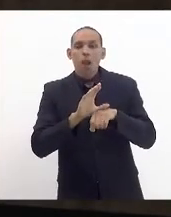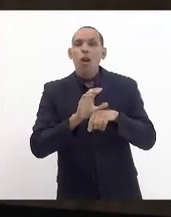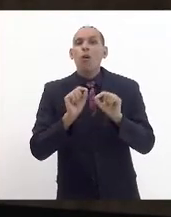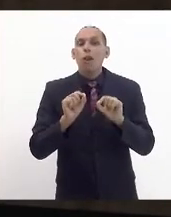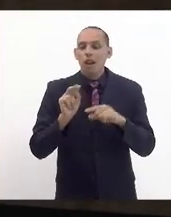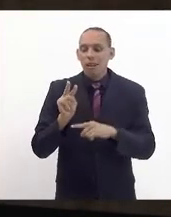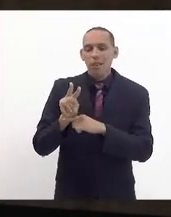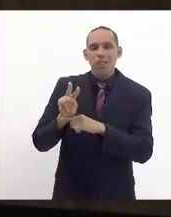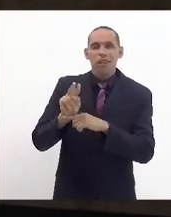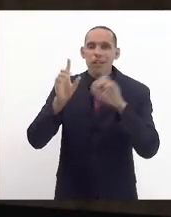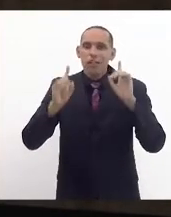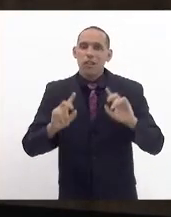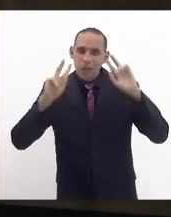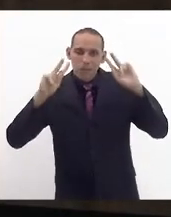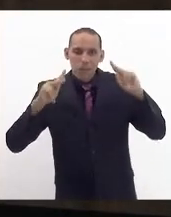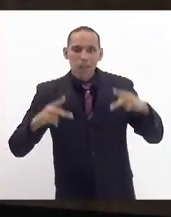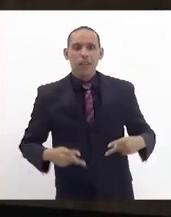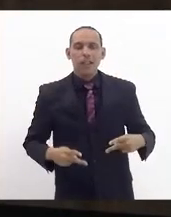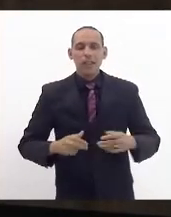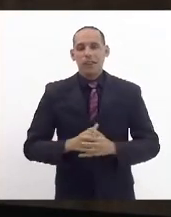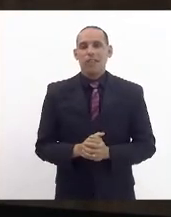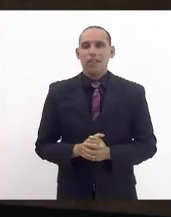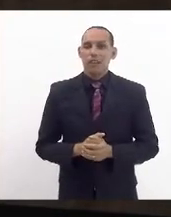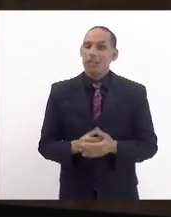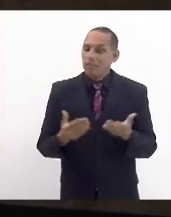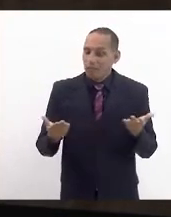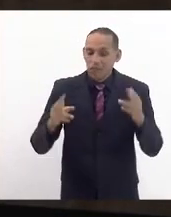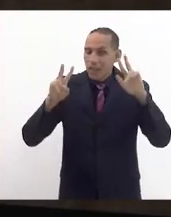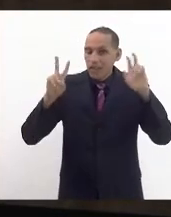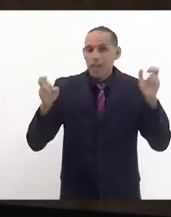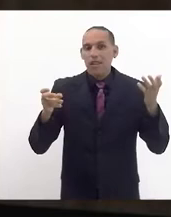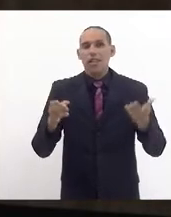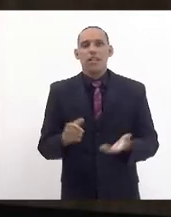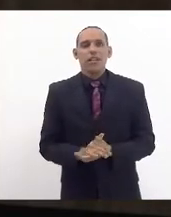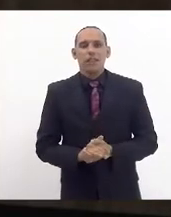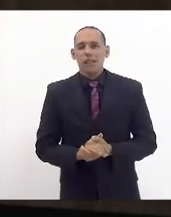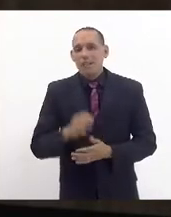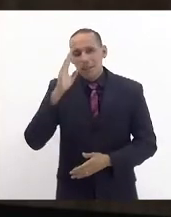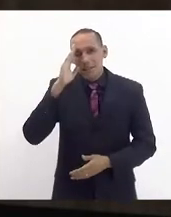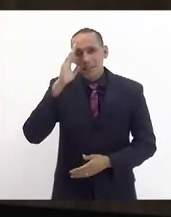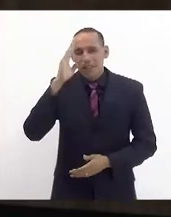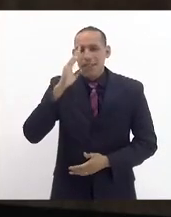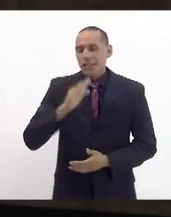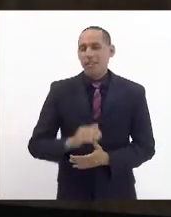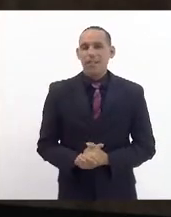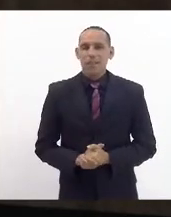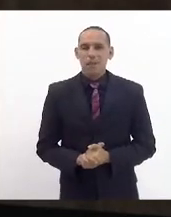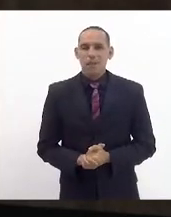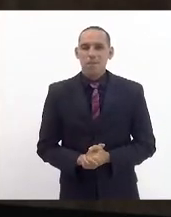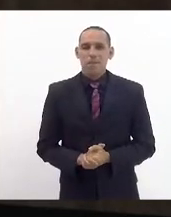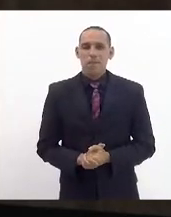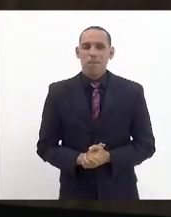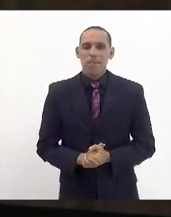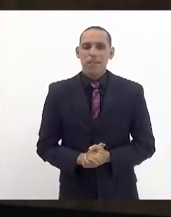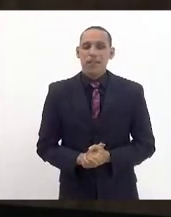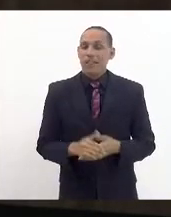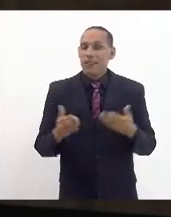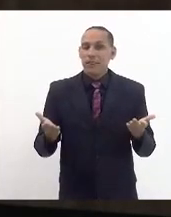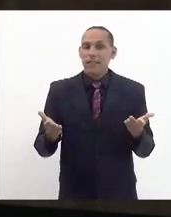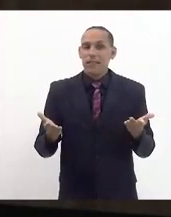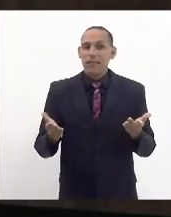dos direitos humanos. Essa é uma das questões fundamentais da Constituição. Então,